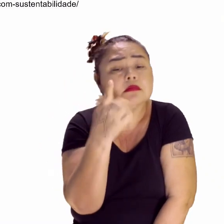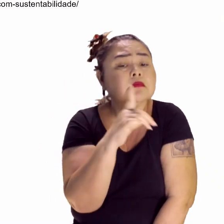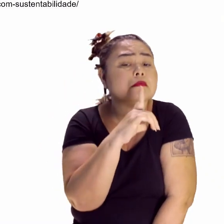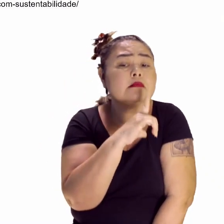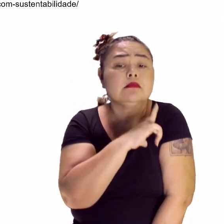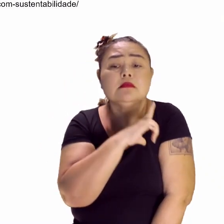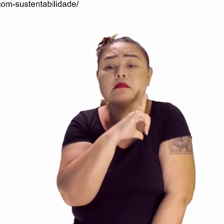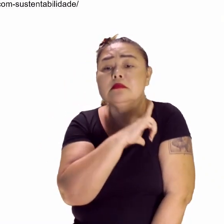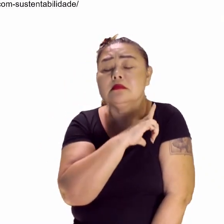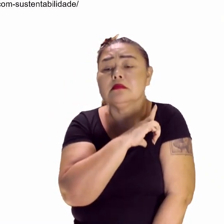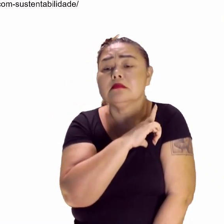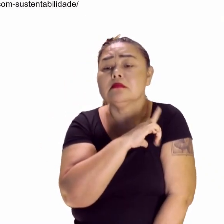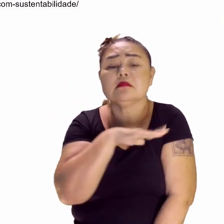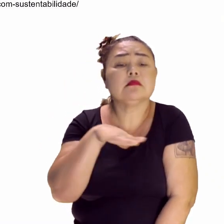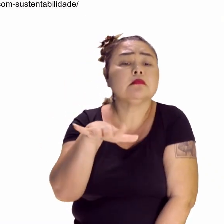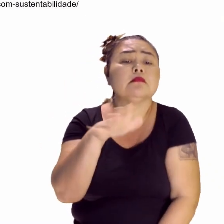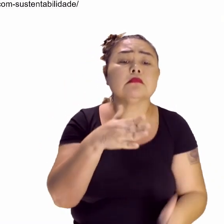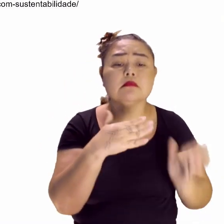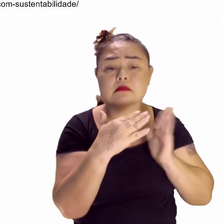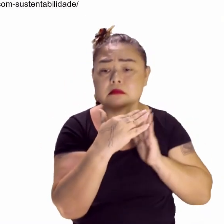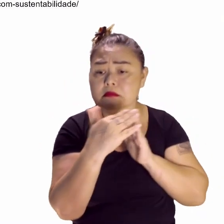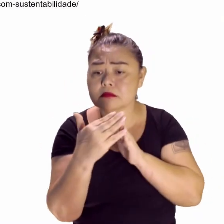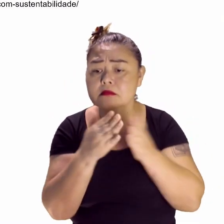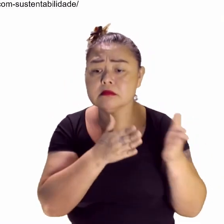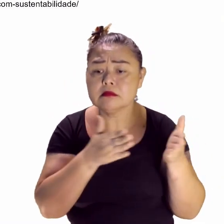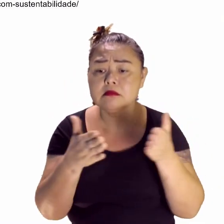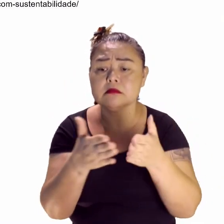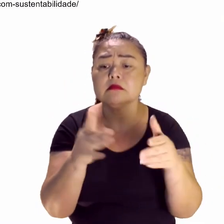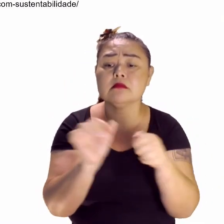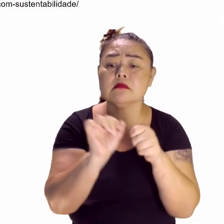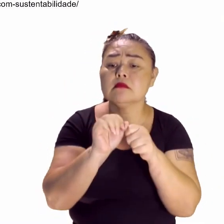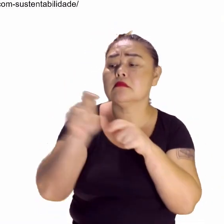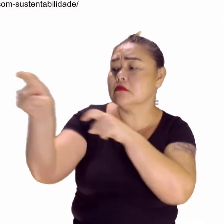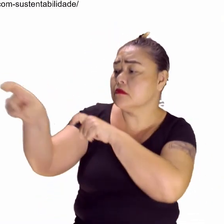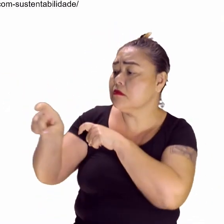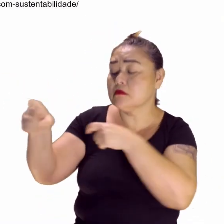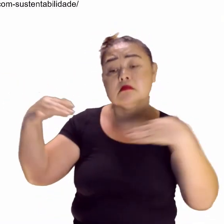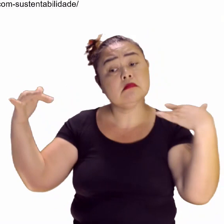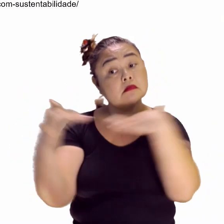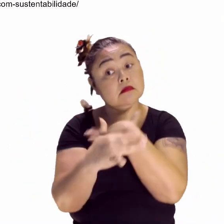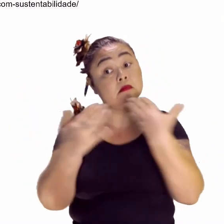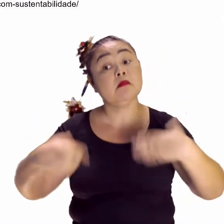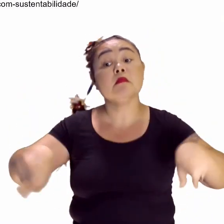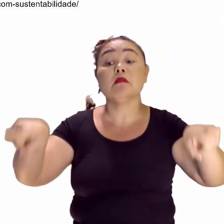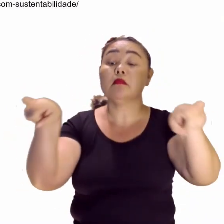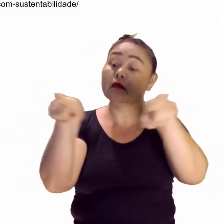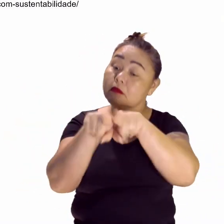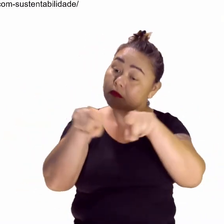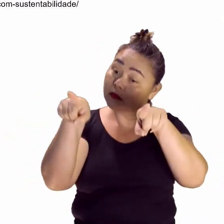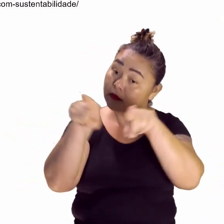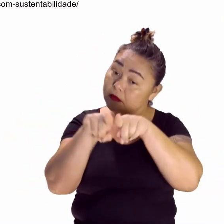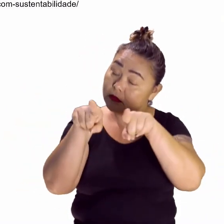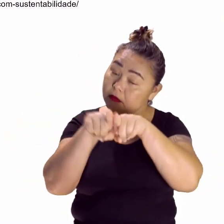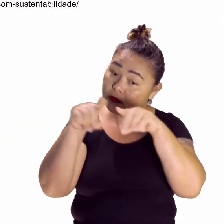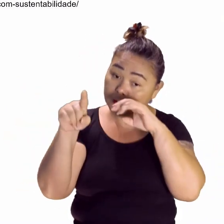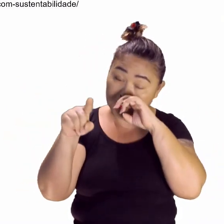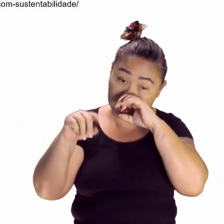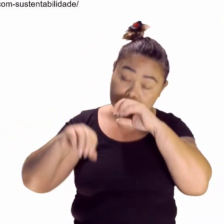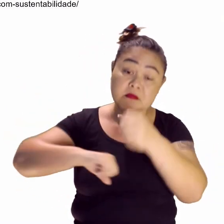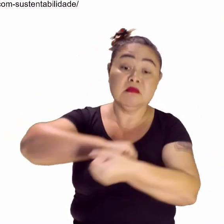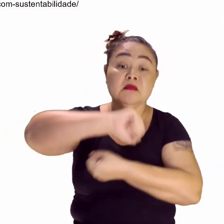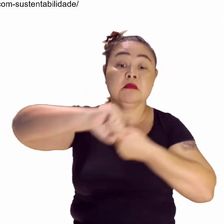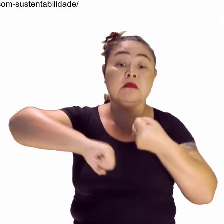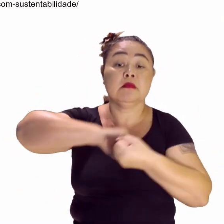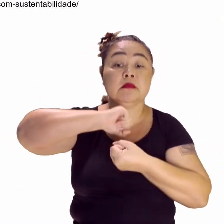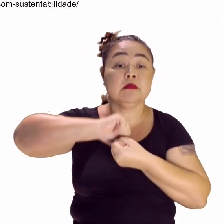é nas áreas ribeirinhas está presente nas áreas rurais nas áreas urbanas e também na produção a partir da sustentabilidade